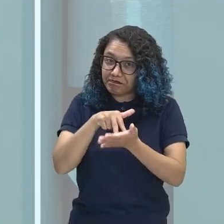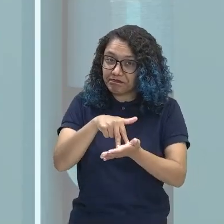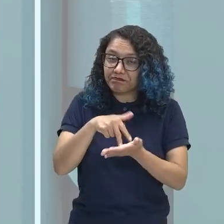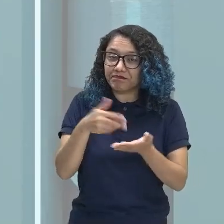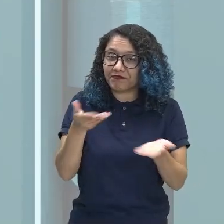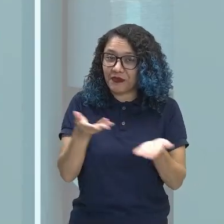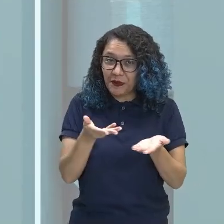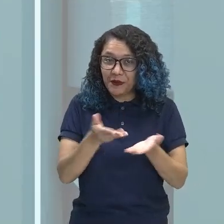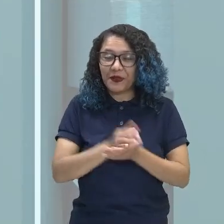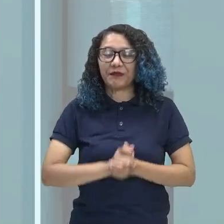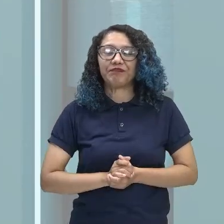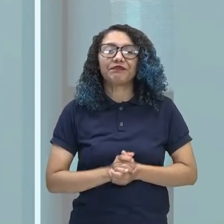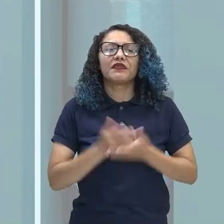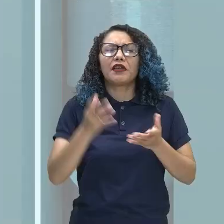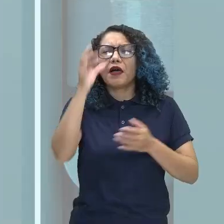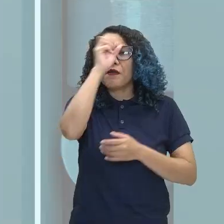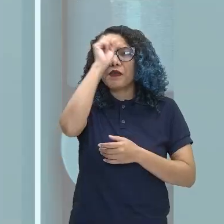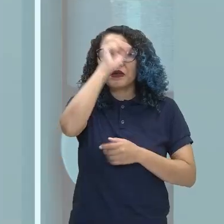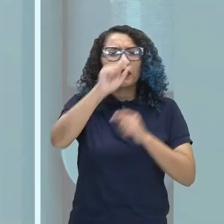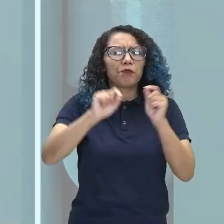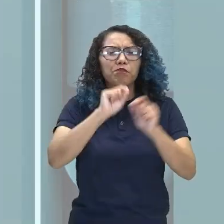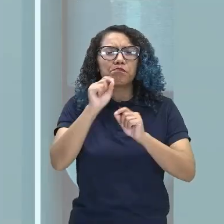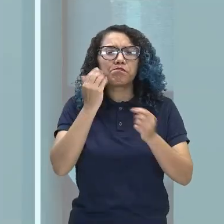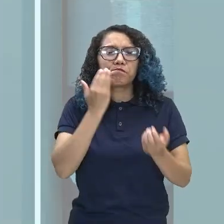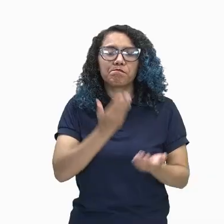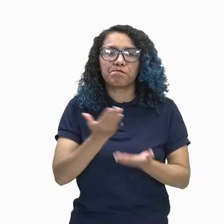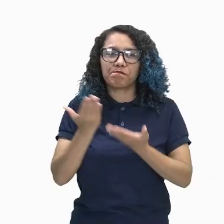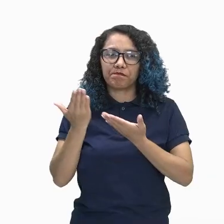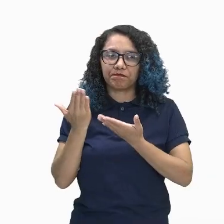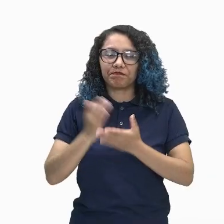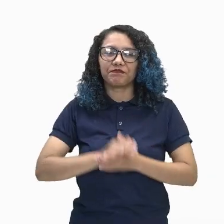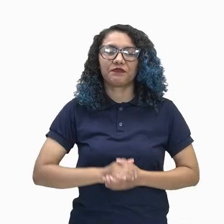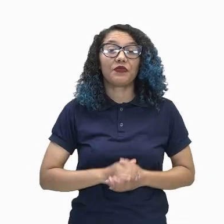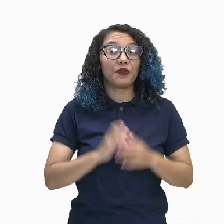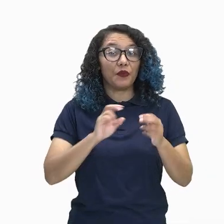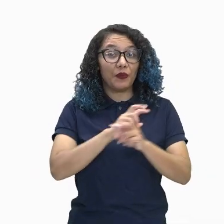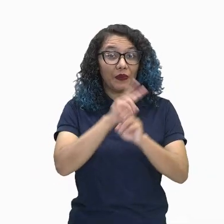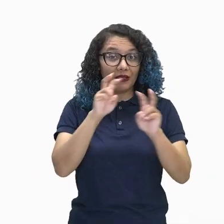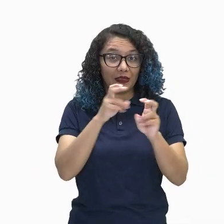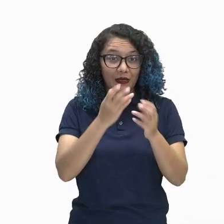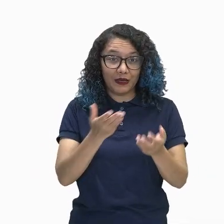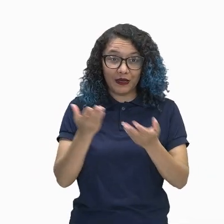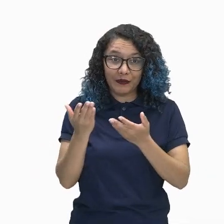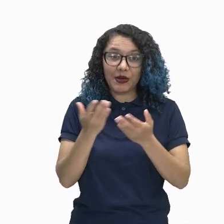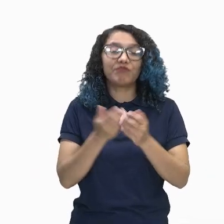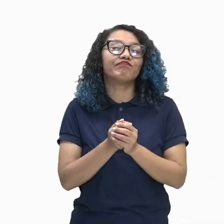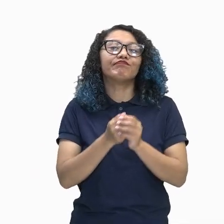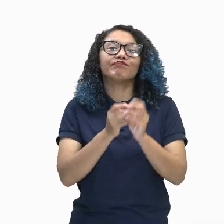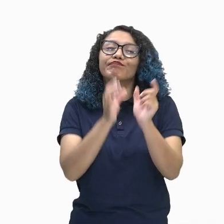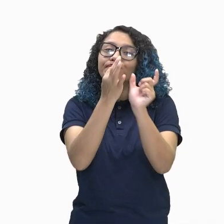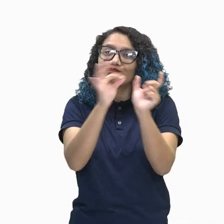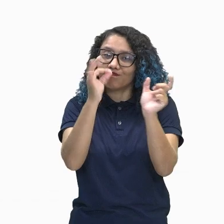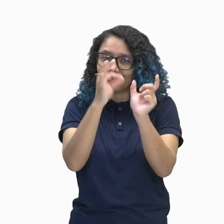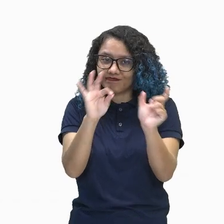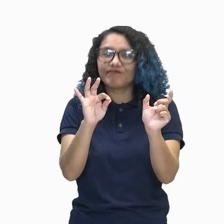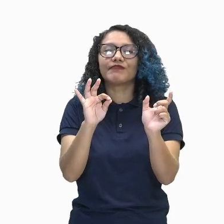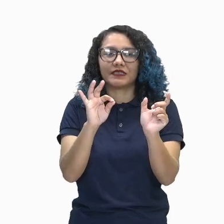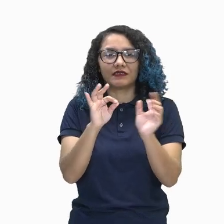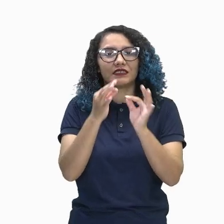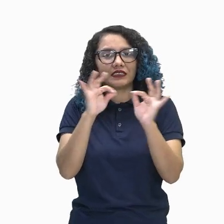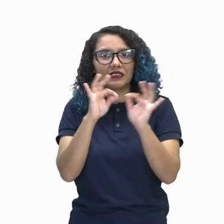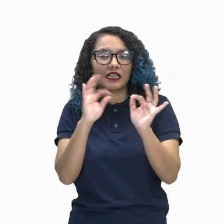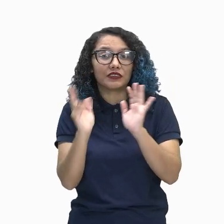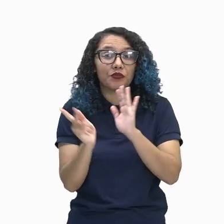momento. O que vamos aprender nesta aula? Colocando aí para vocês o nosso objeto de conhecimento, morfossintaxe.